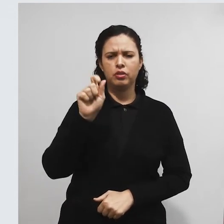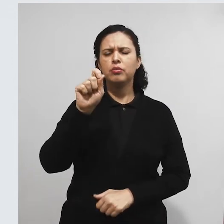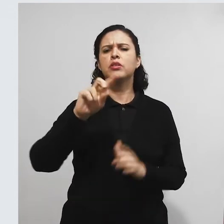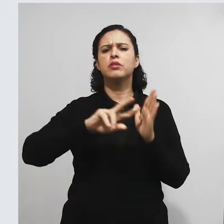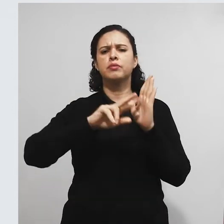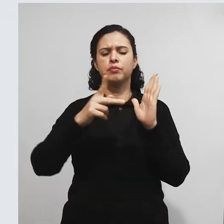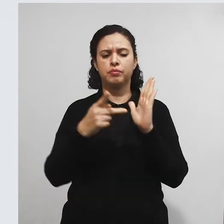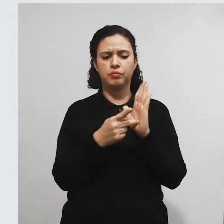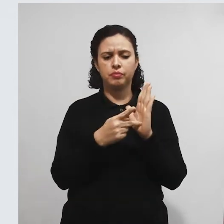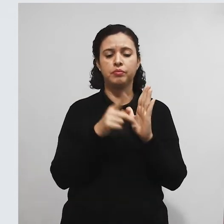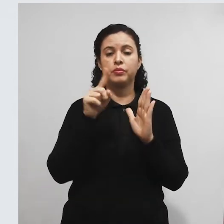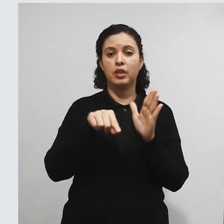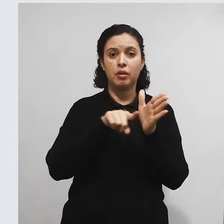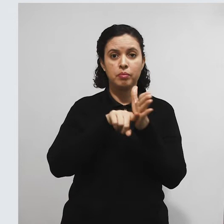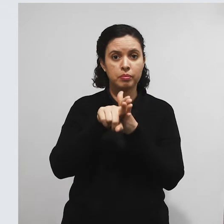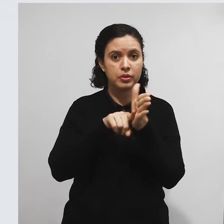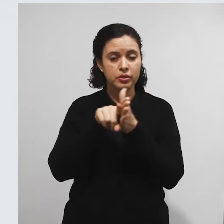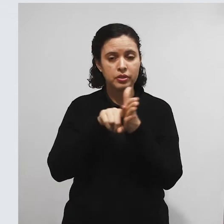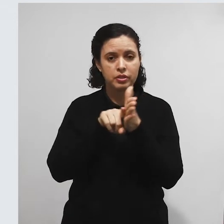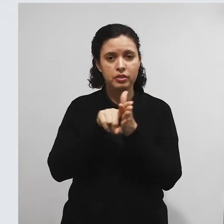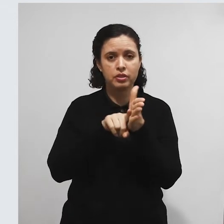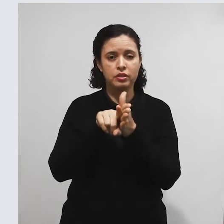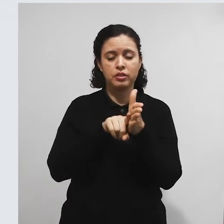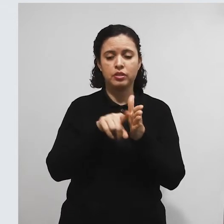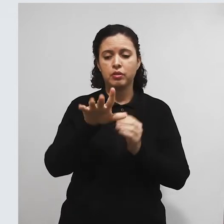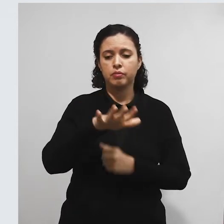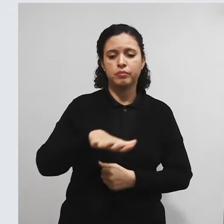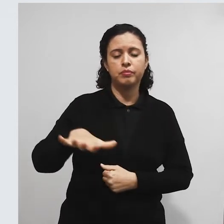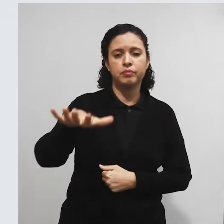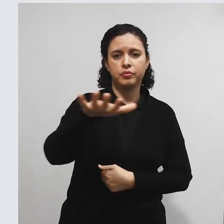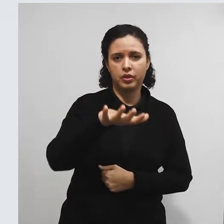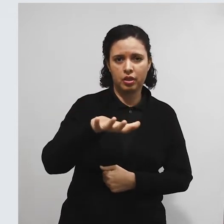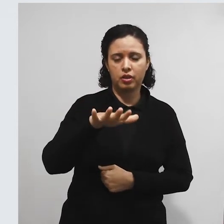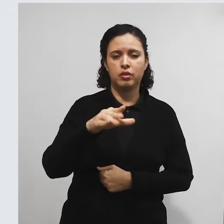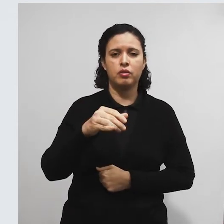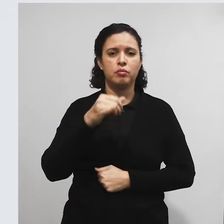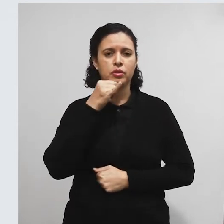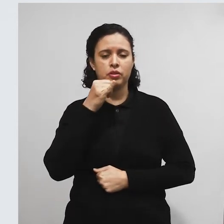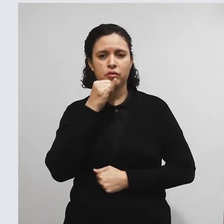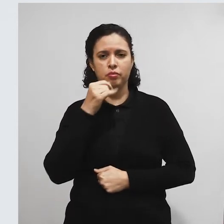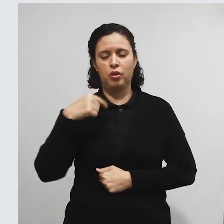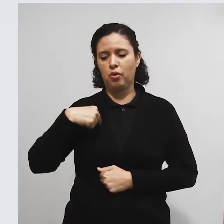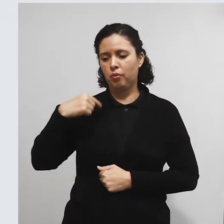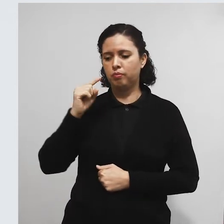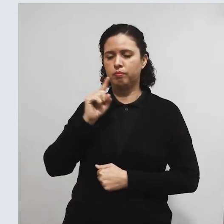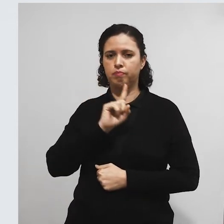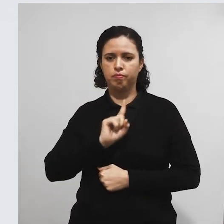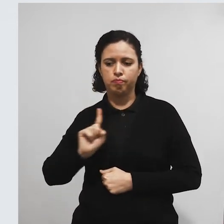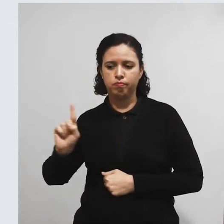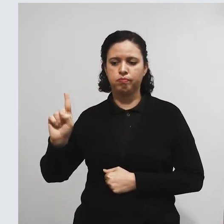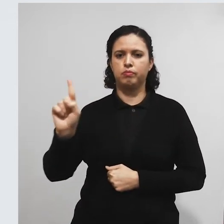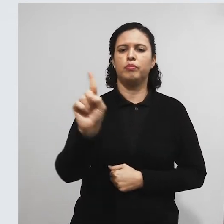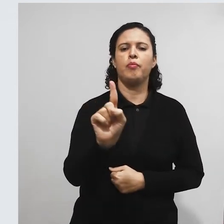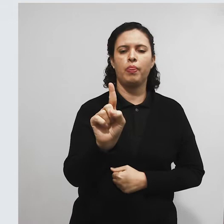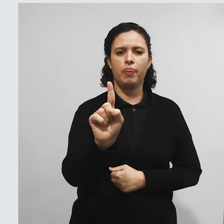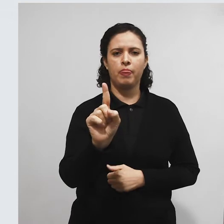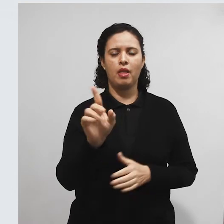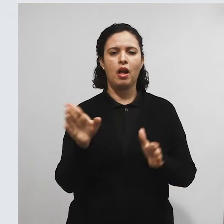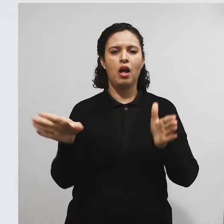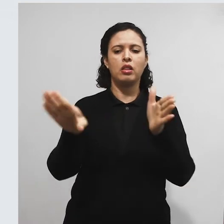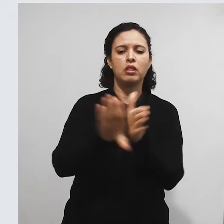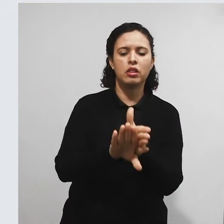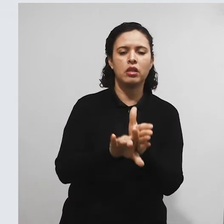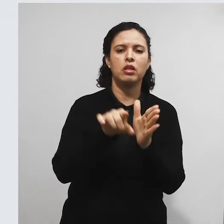É a pesquisa de campo, quando a gente sai do gabinete, quando a gente sai do escritório, quando a gente sai da